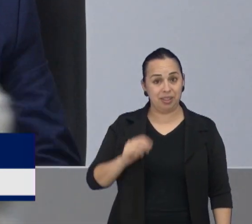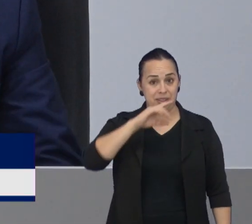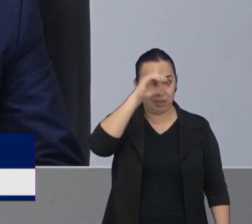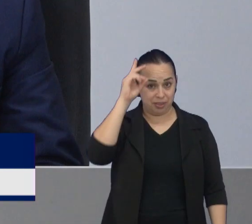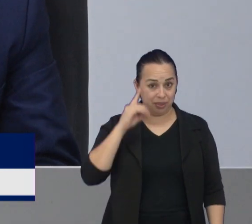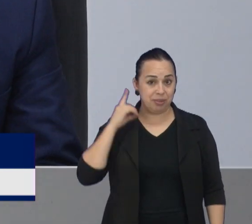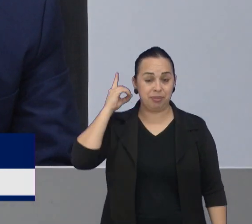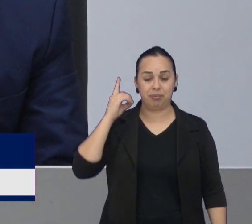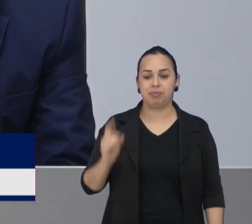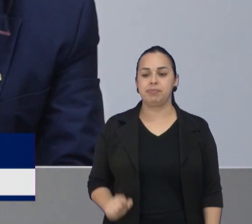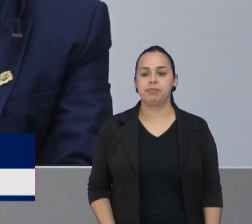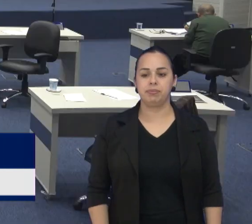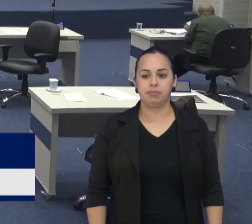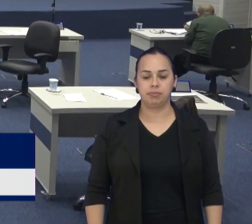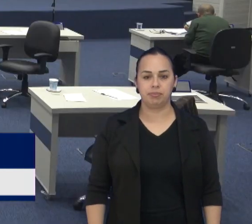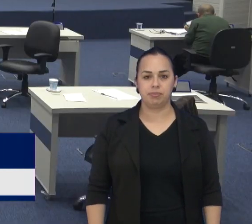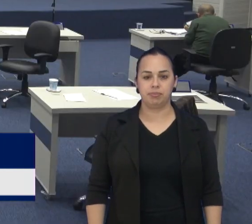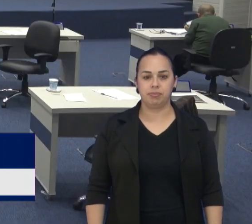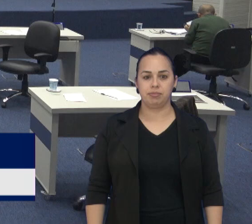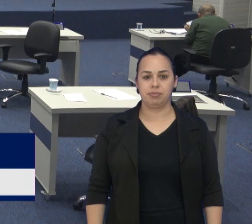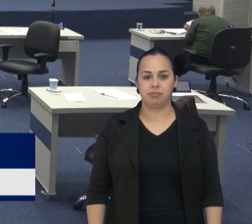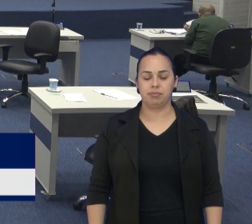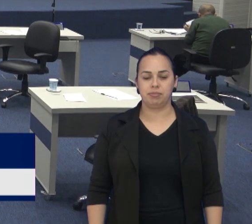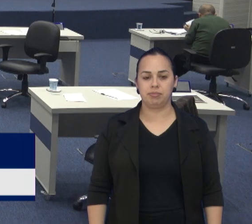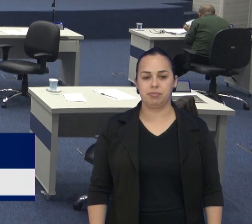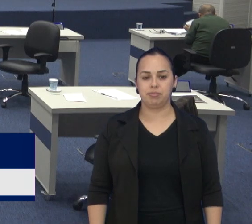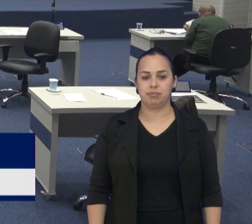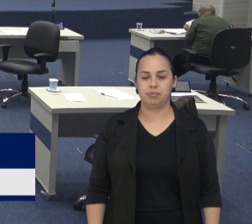vereadora Dulce Rita.